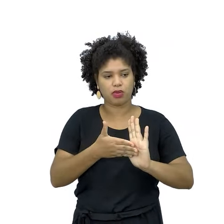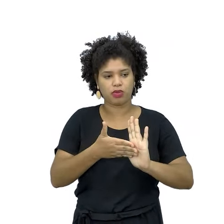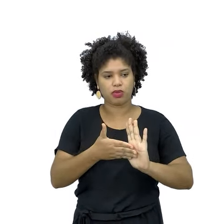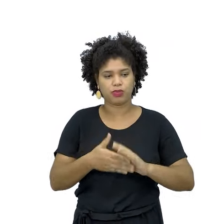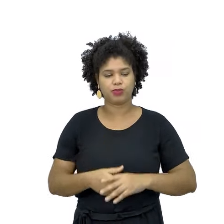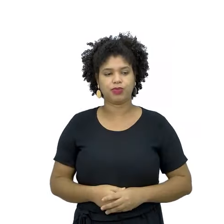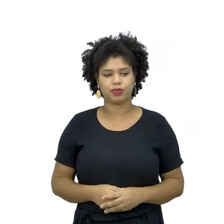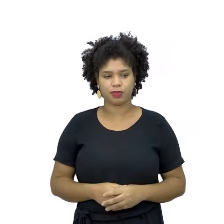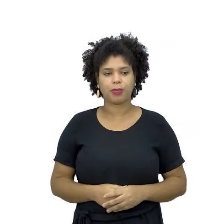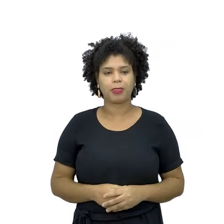retenção daquela aula.